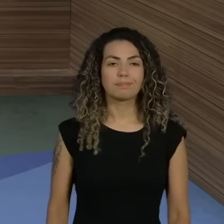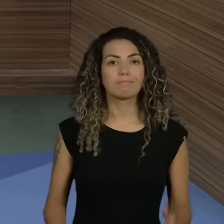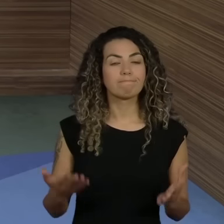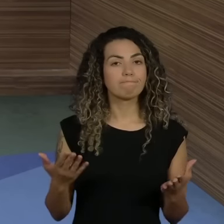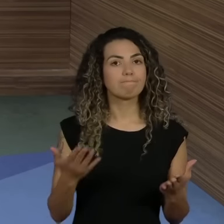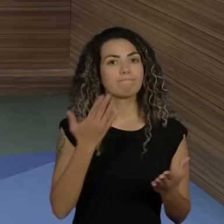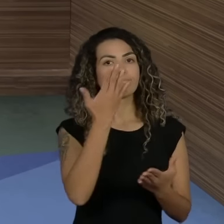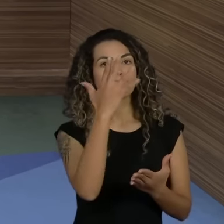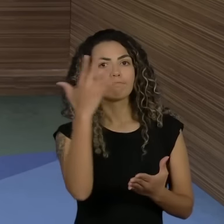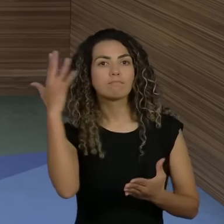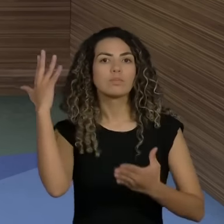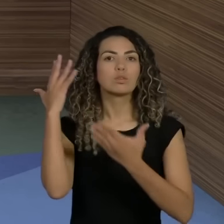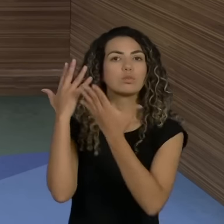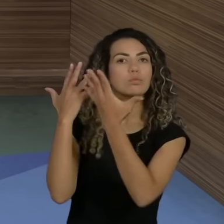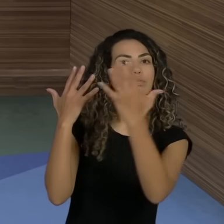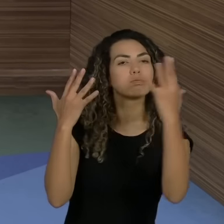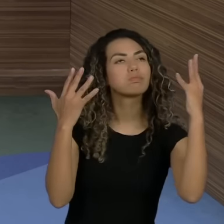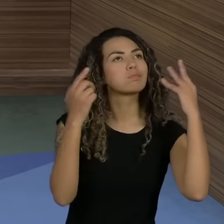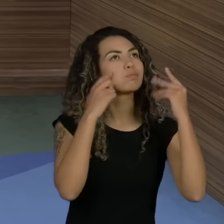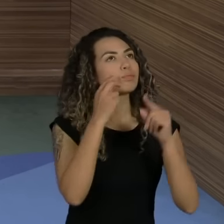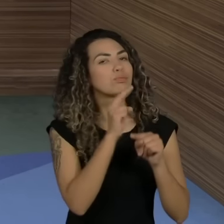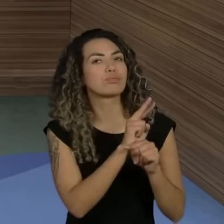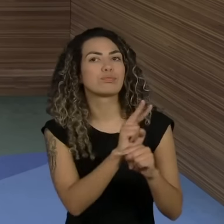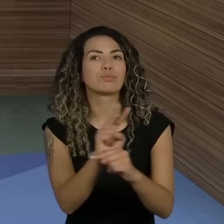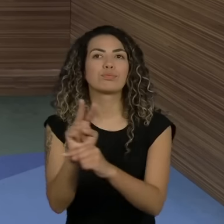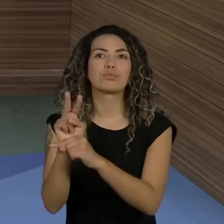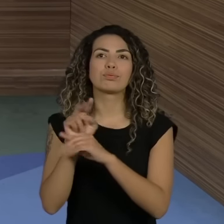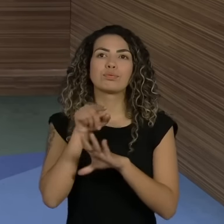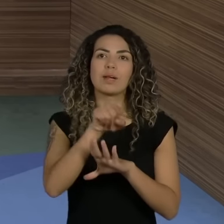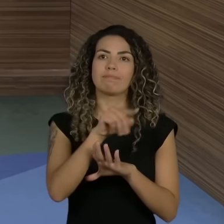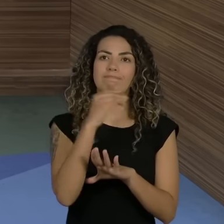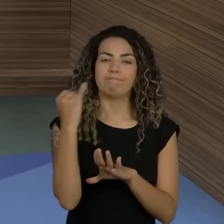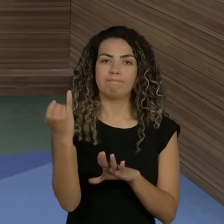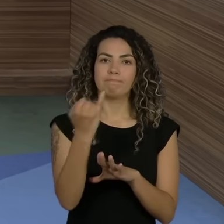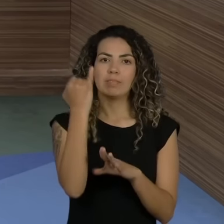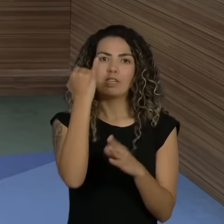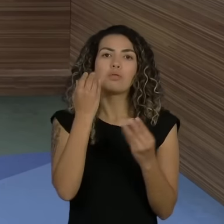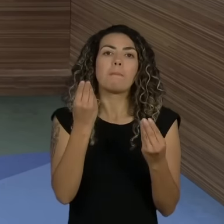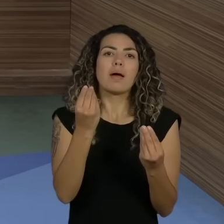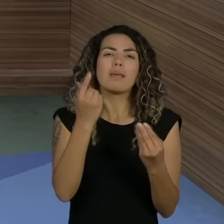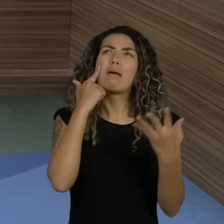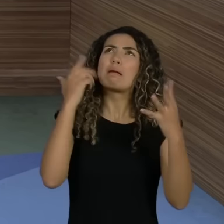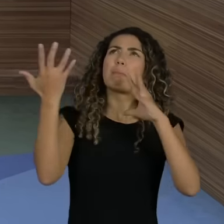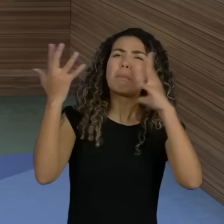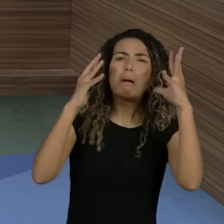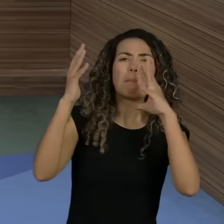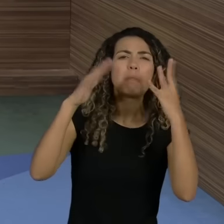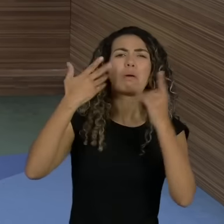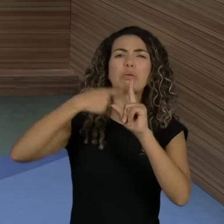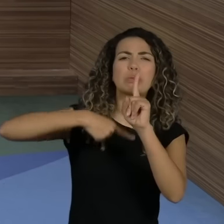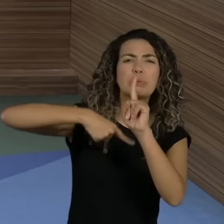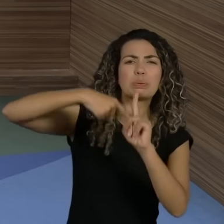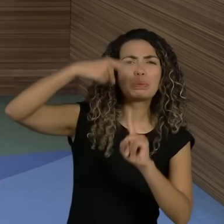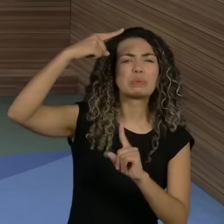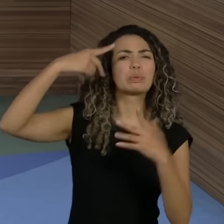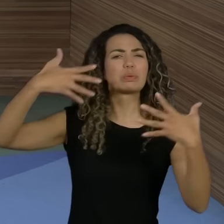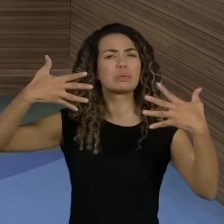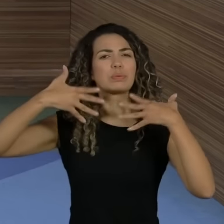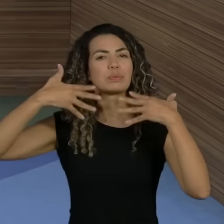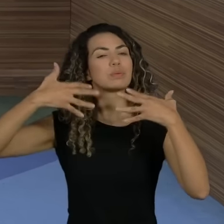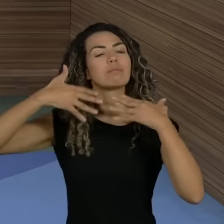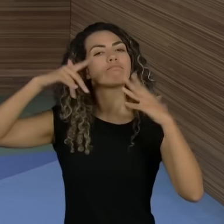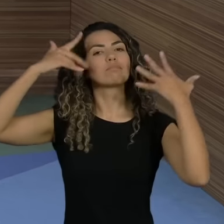Proteger as florestas tropicais é essencial para regular o clima do planeta. Tanto que na COP30, o Brasil